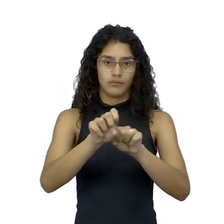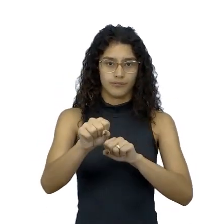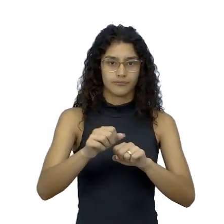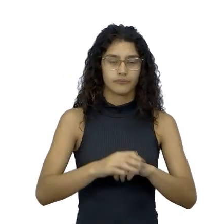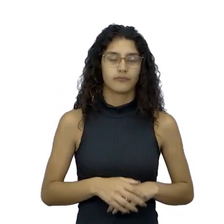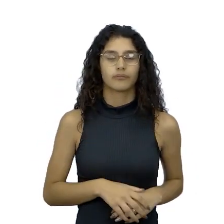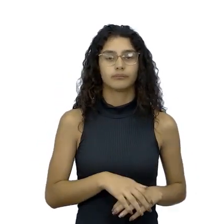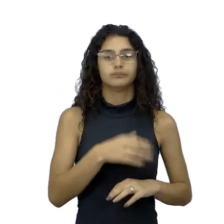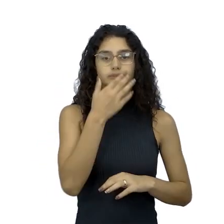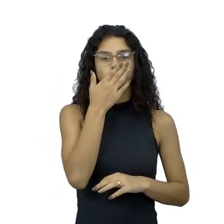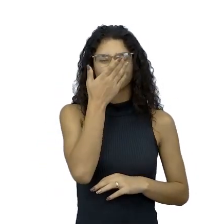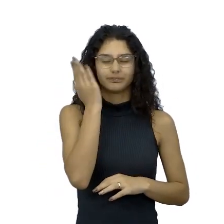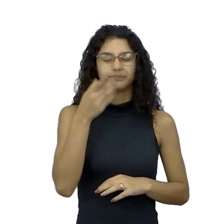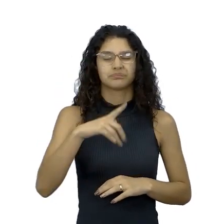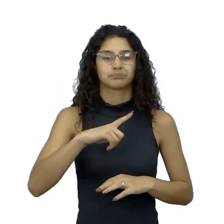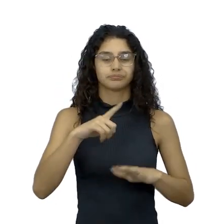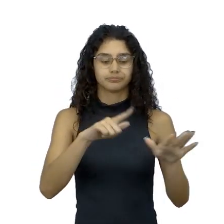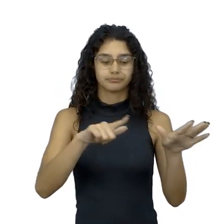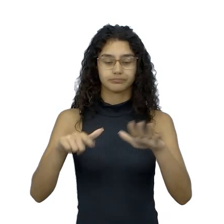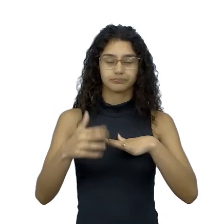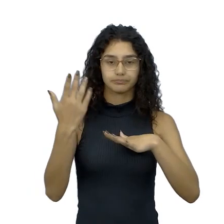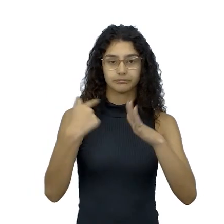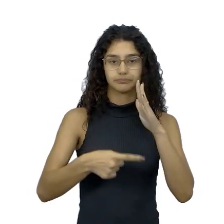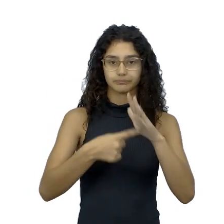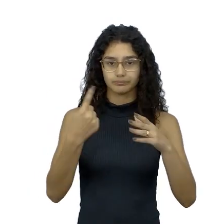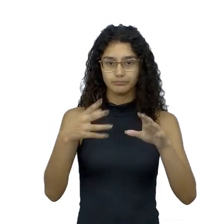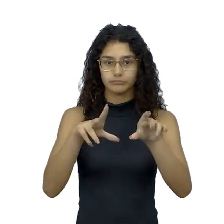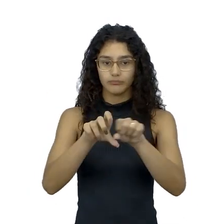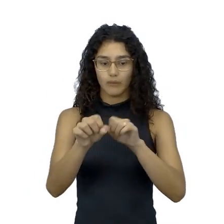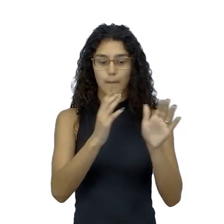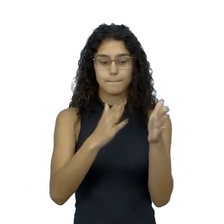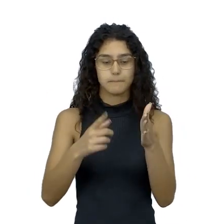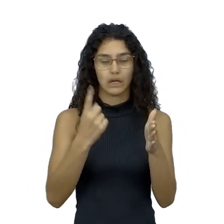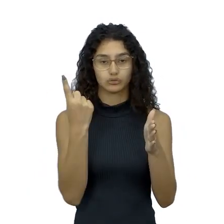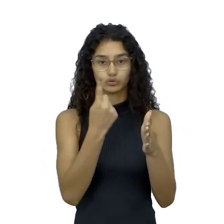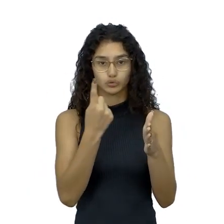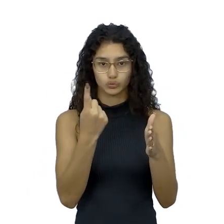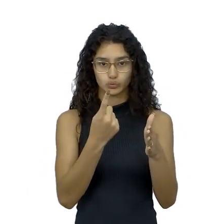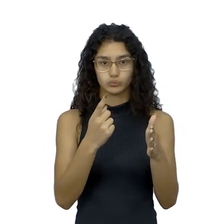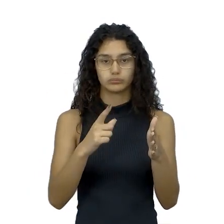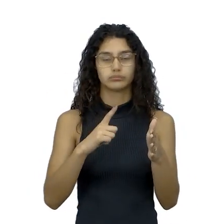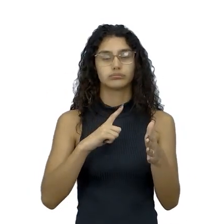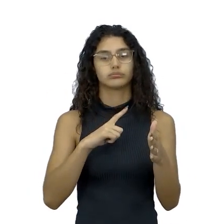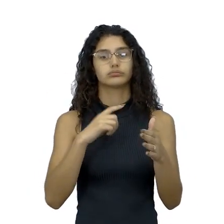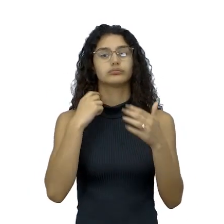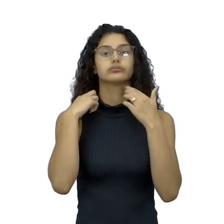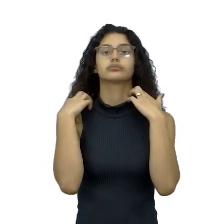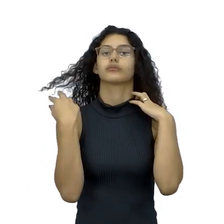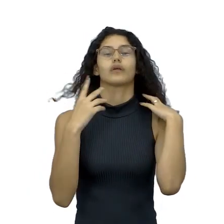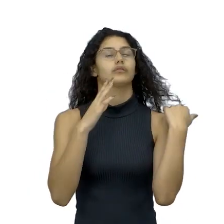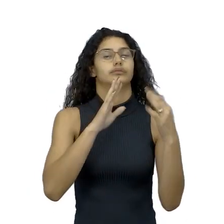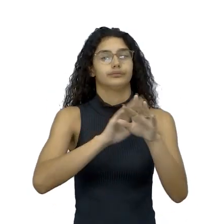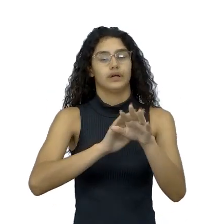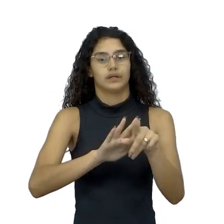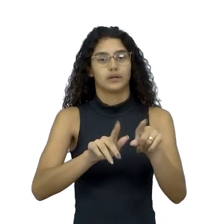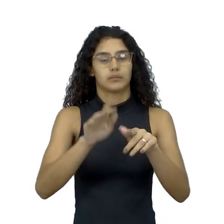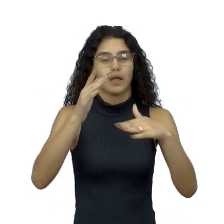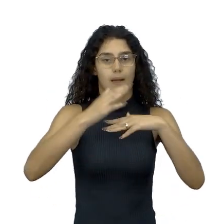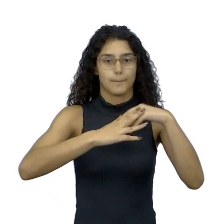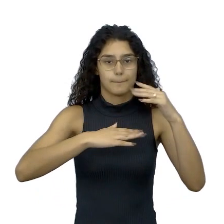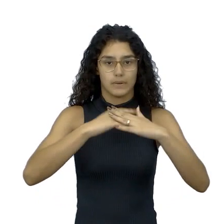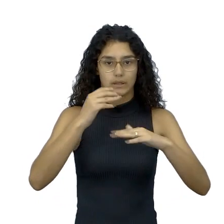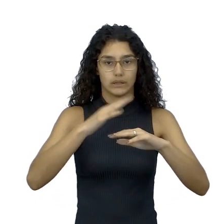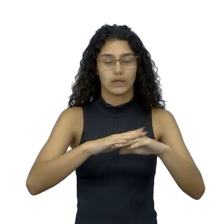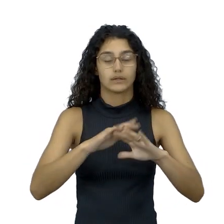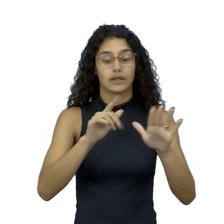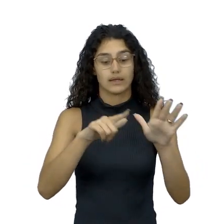formações. Então, já tivemos na semana passada a primeira formação parte 1, né, da ano e série, em que foram trabalhadas algumas habilidades,